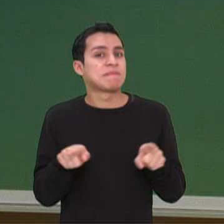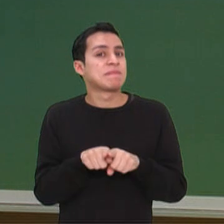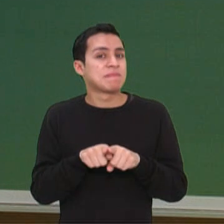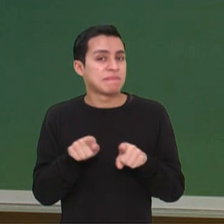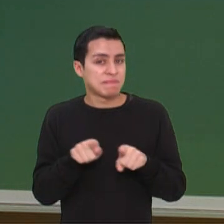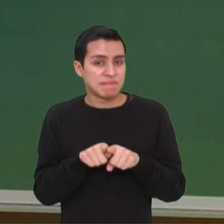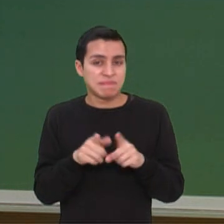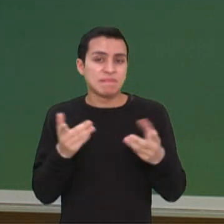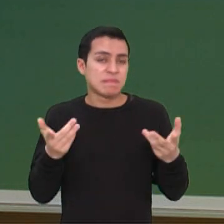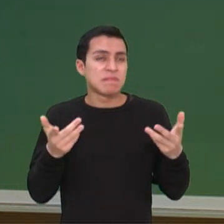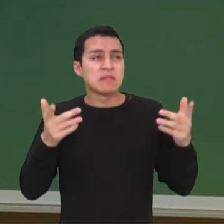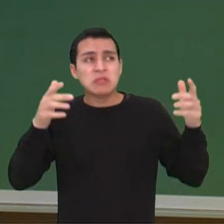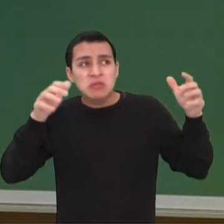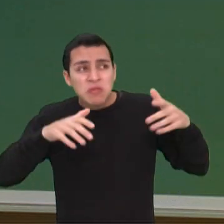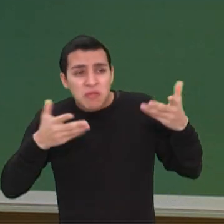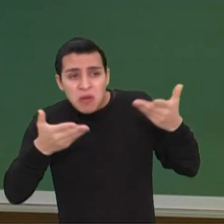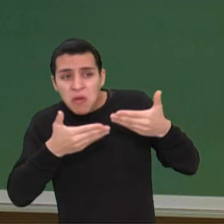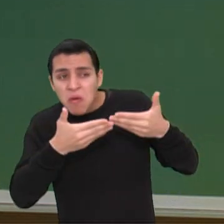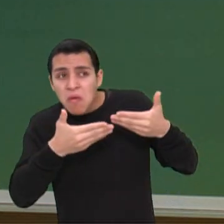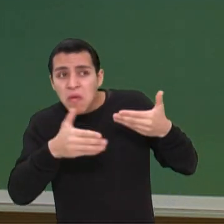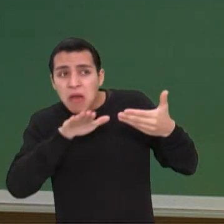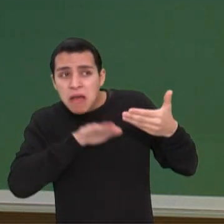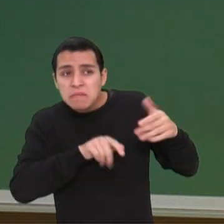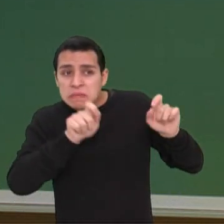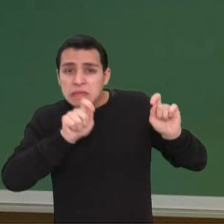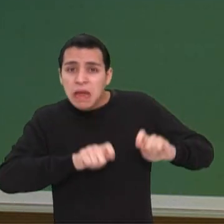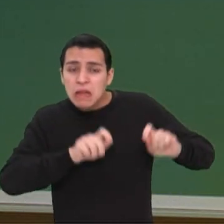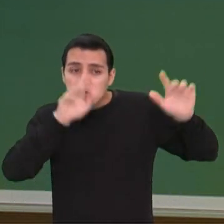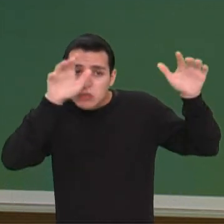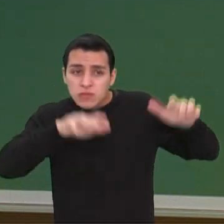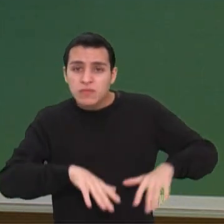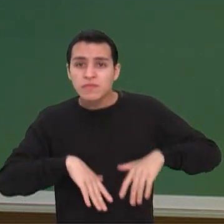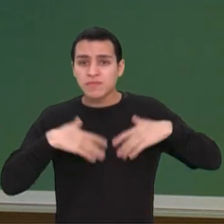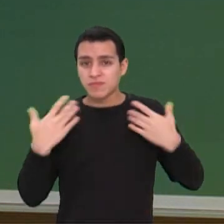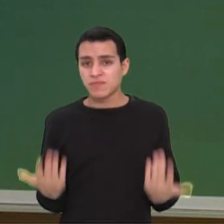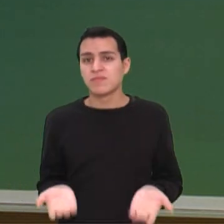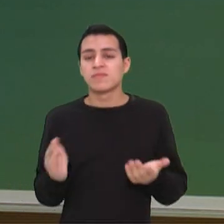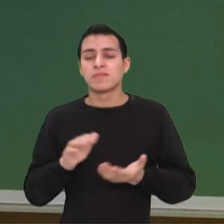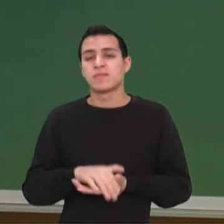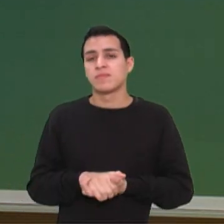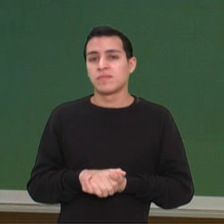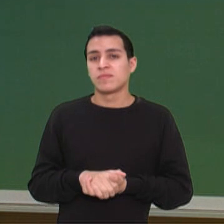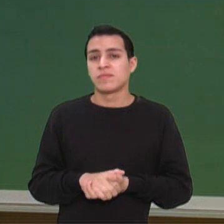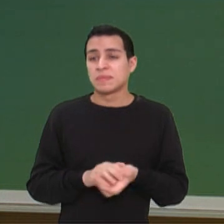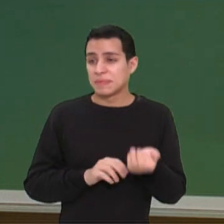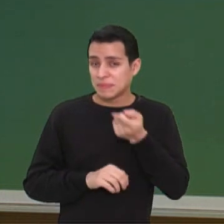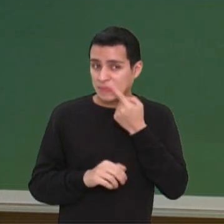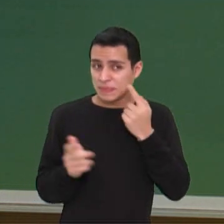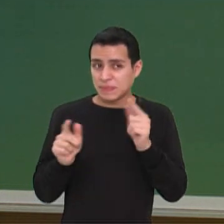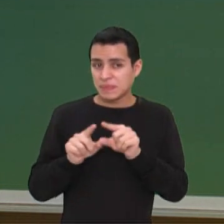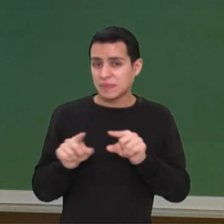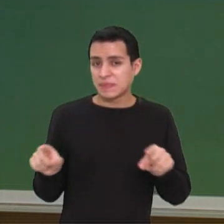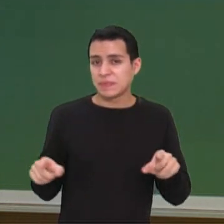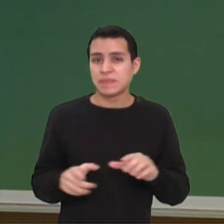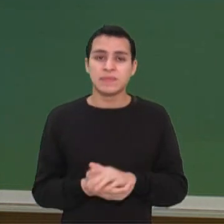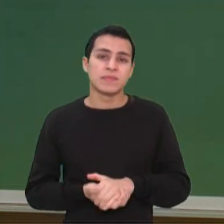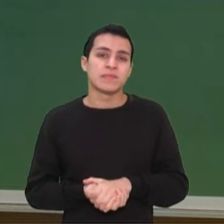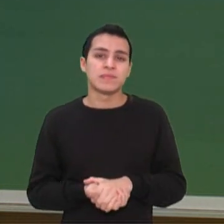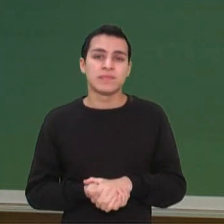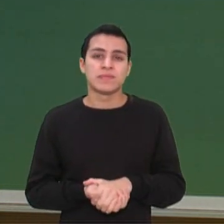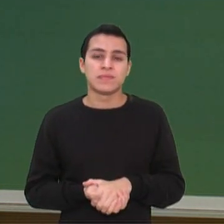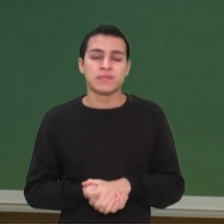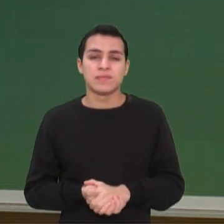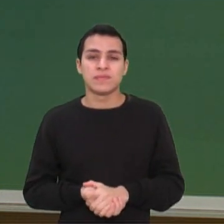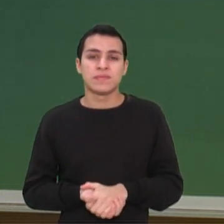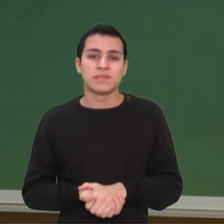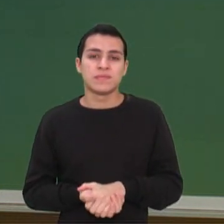pode chover hoje mais tarde, ou bring your umbrella, it may rain later today, ou